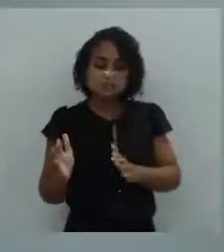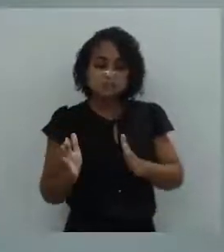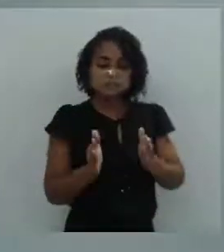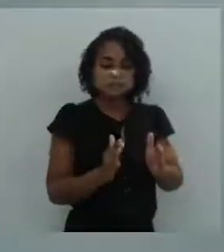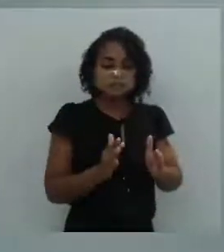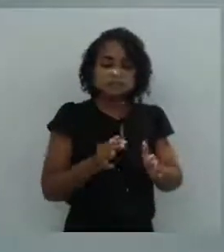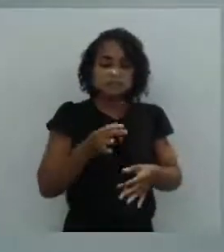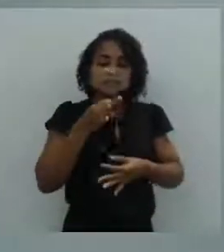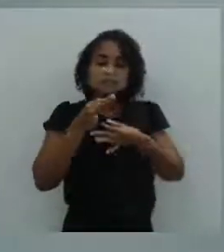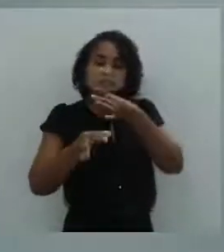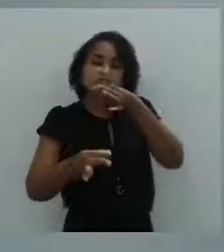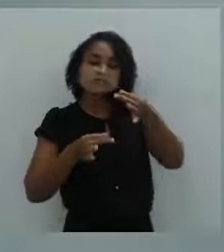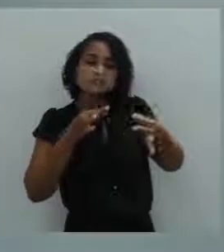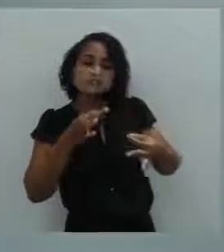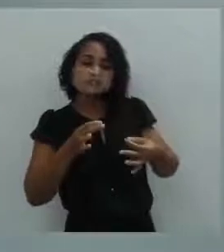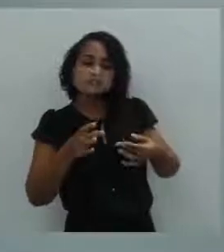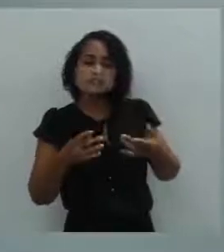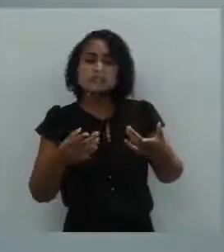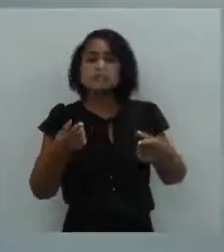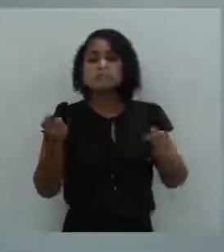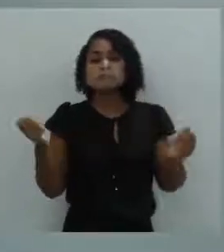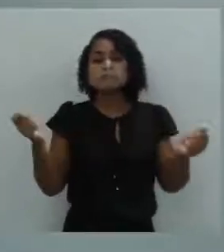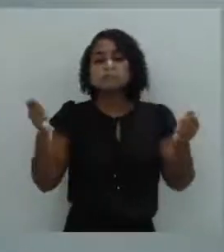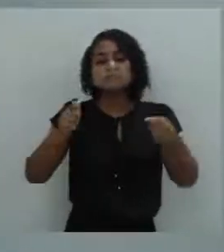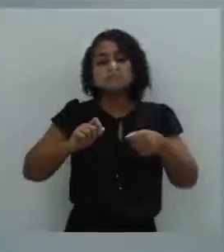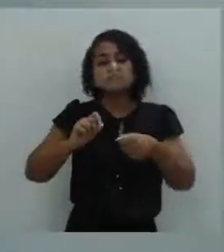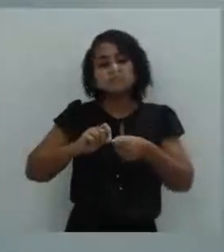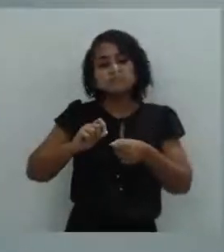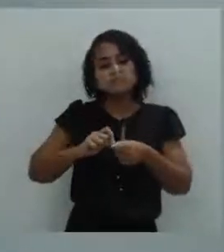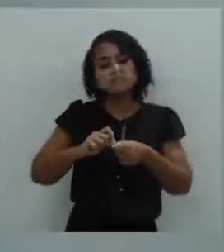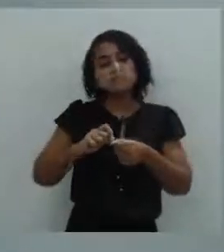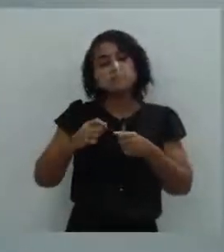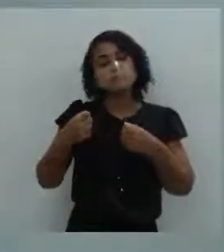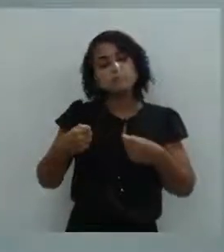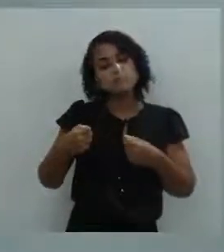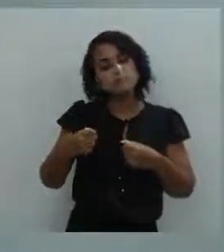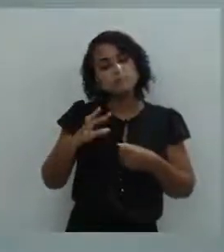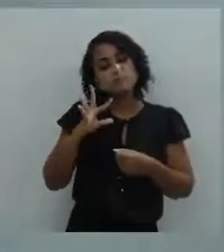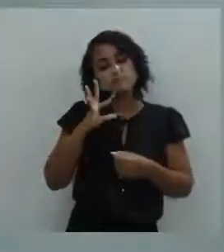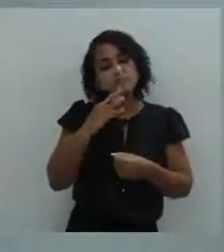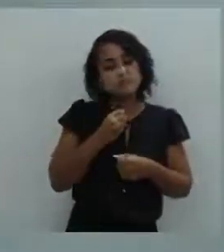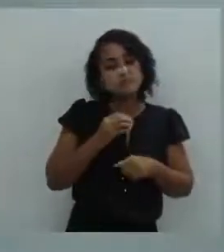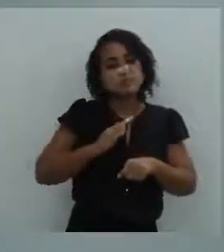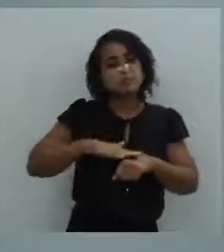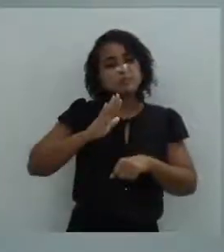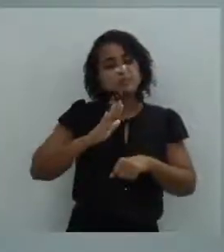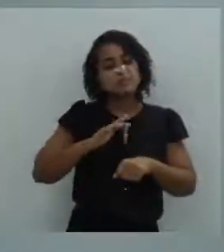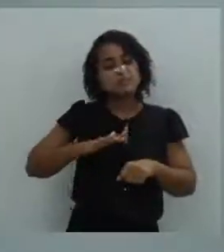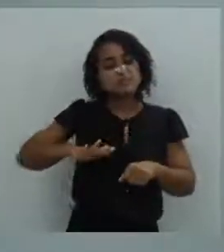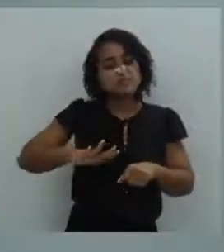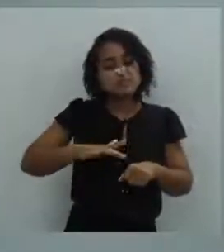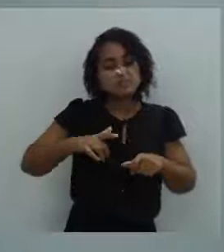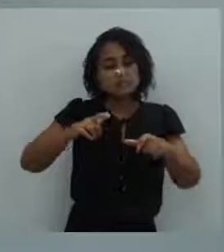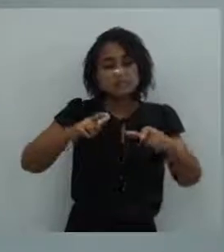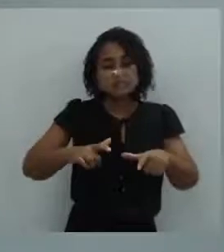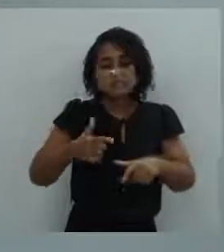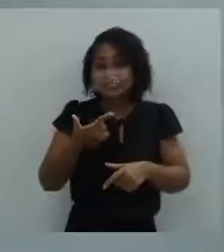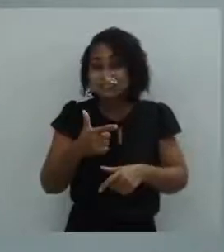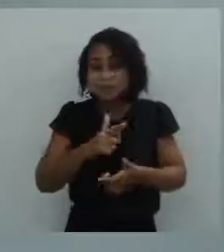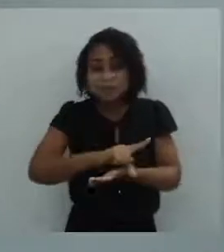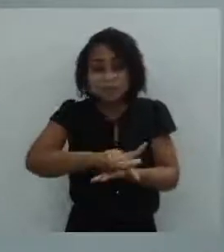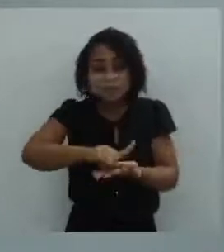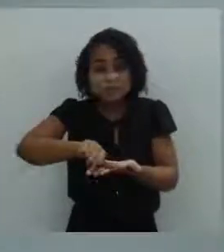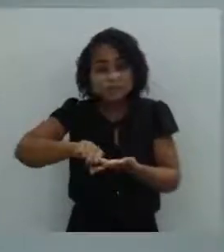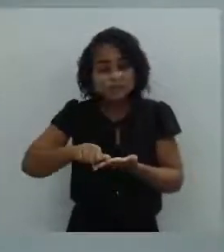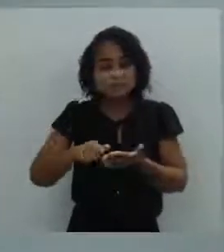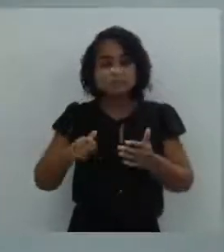vai justificar. Para que você possa fazer a justificativa, você precisa conhecer bem a área. Saber se no seu bairro não tem outra